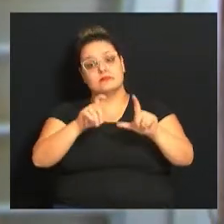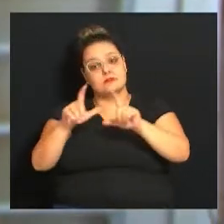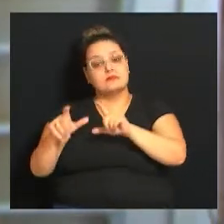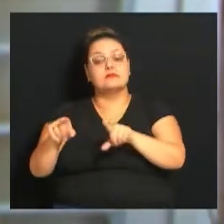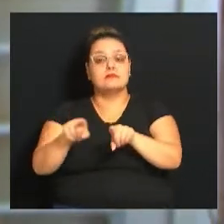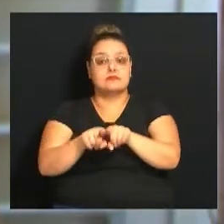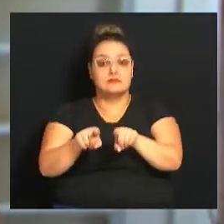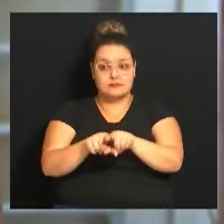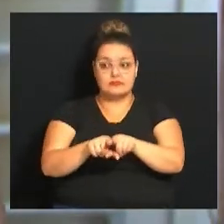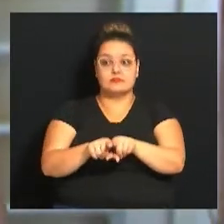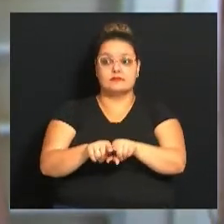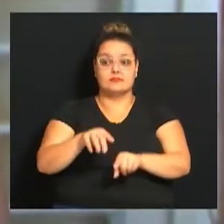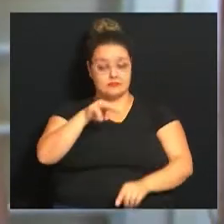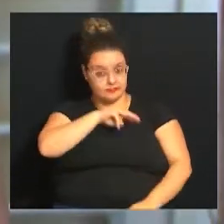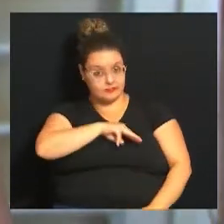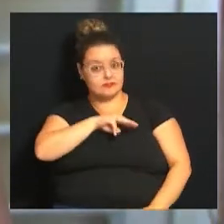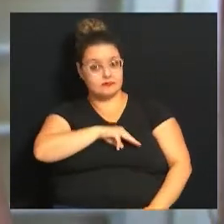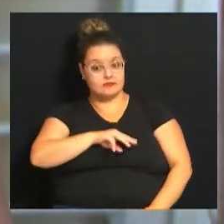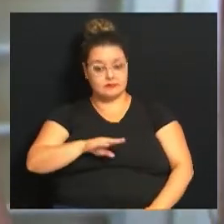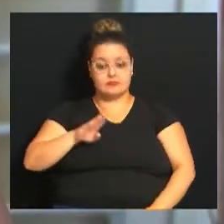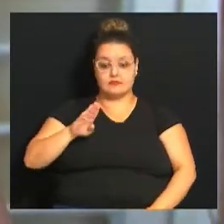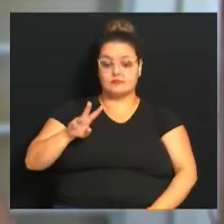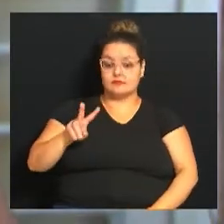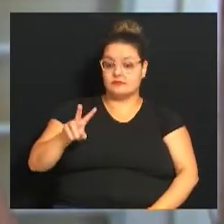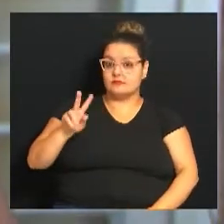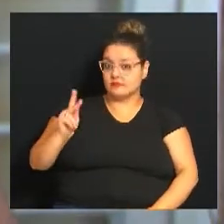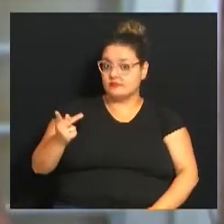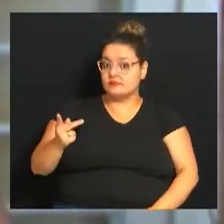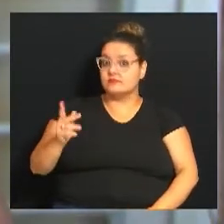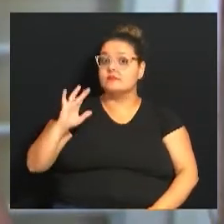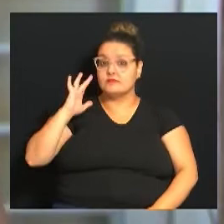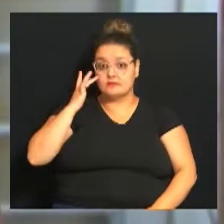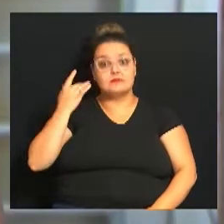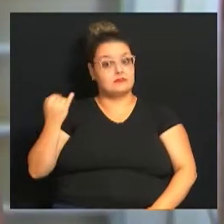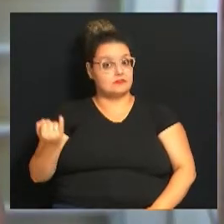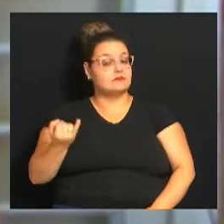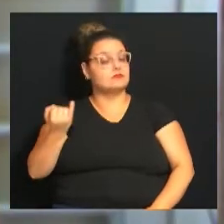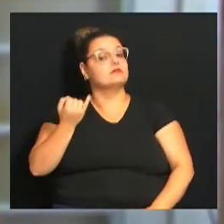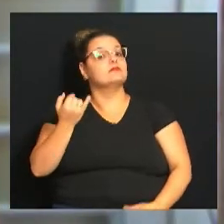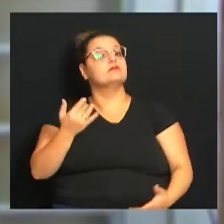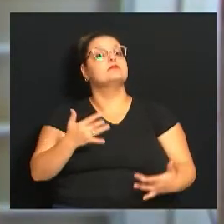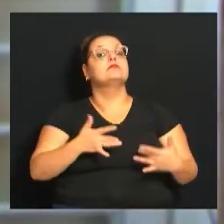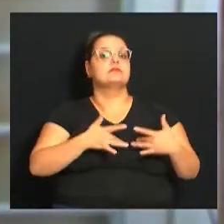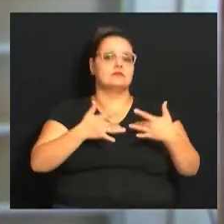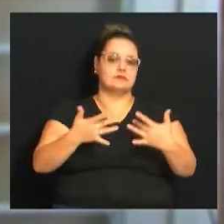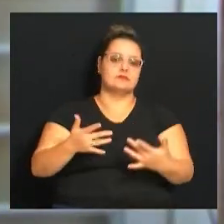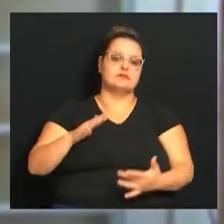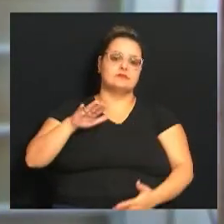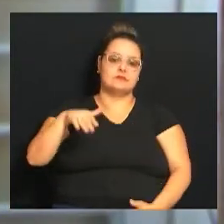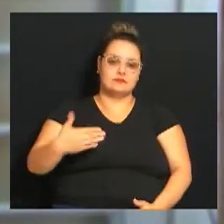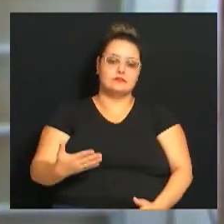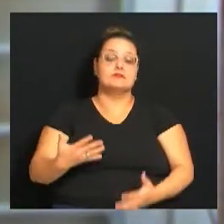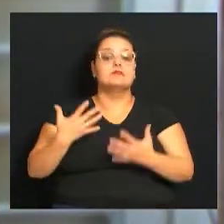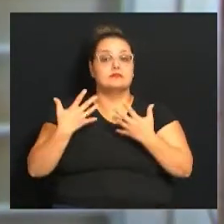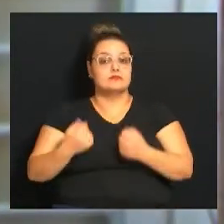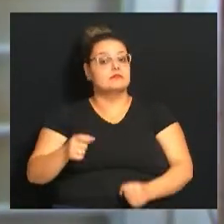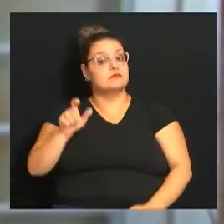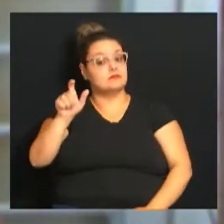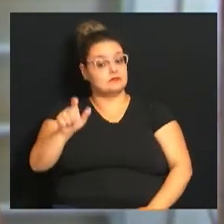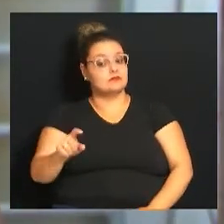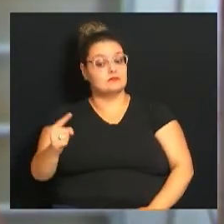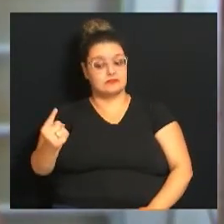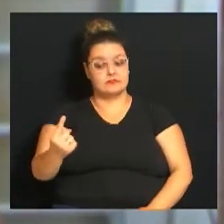da missão do BVH. Então, eu acho interessante como voluntária, quando eu recebo uma pessoa aqui, eu contar para